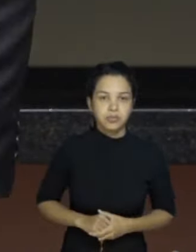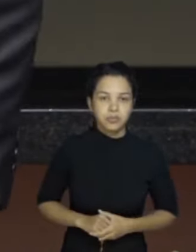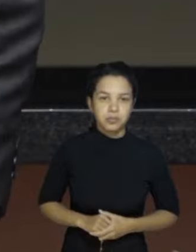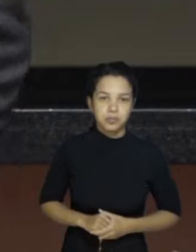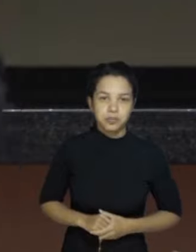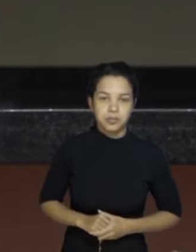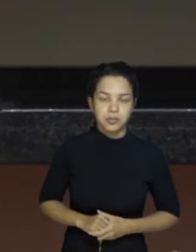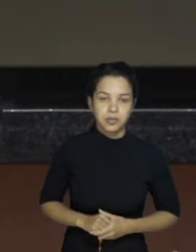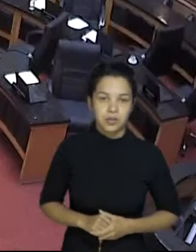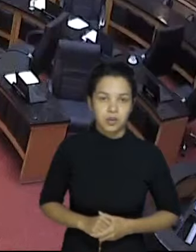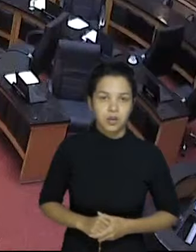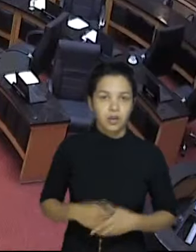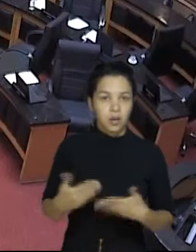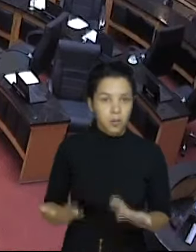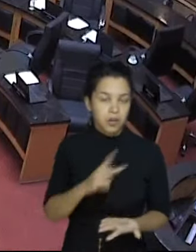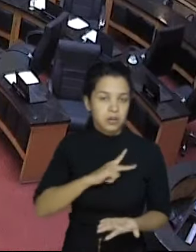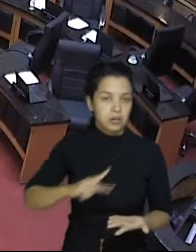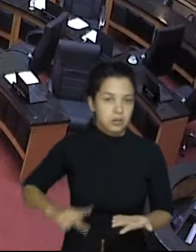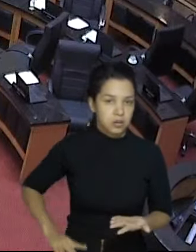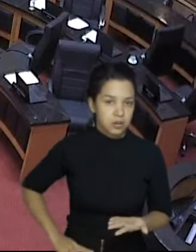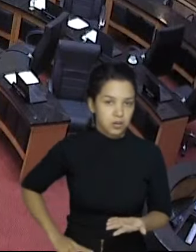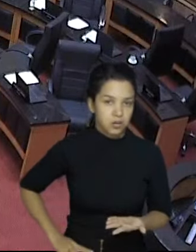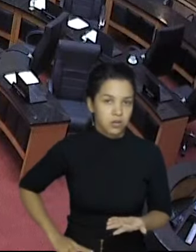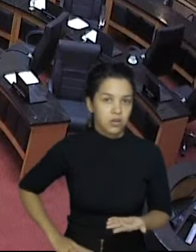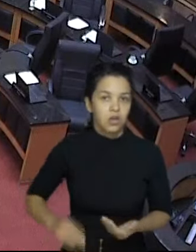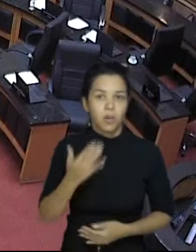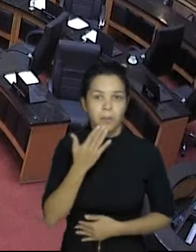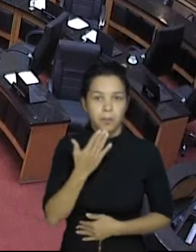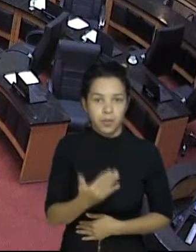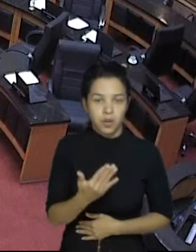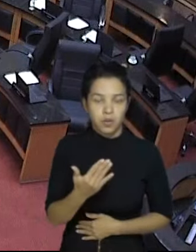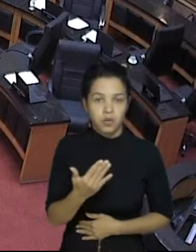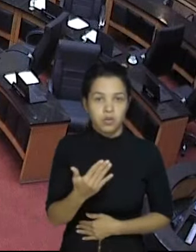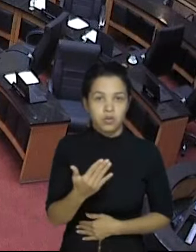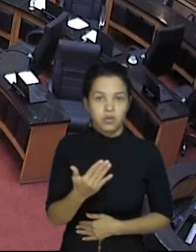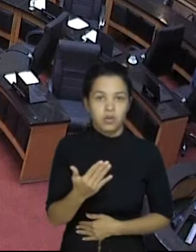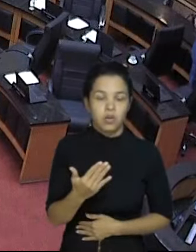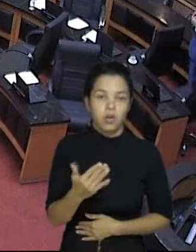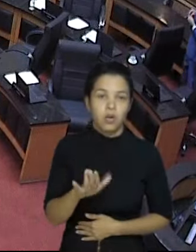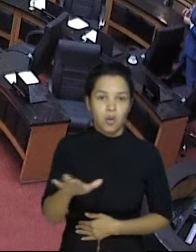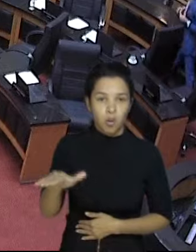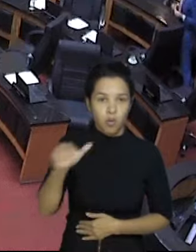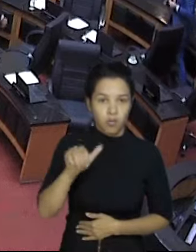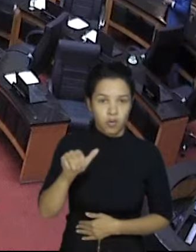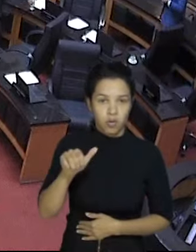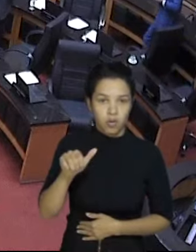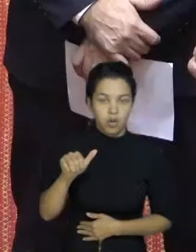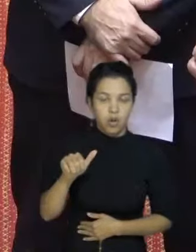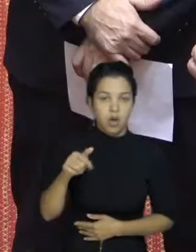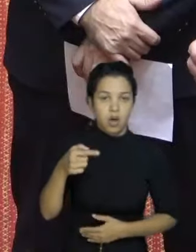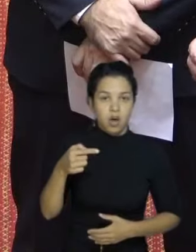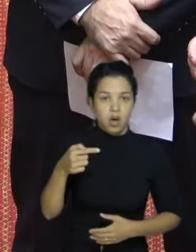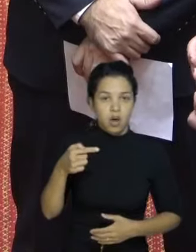senhor presidente peço a palavra pela ordem para convocar a comissão especial